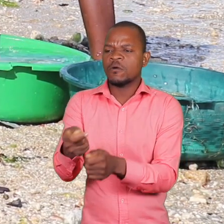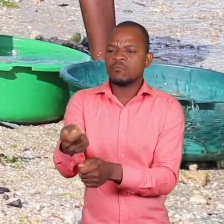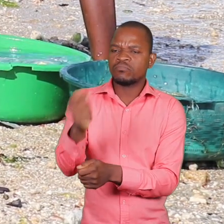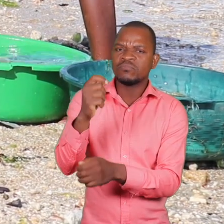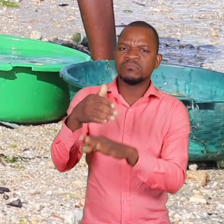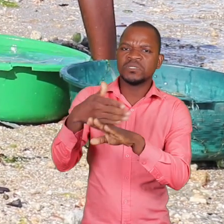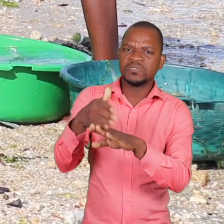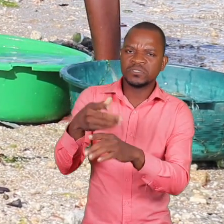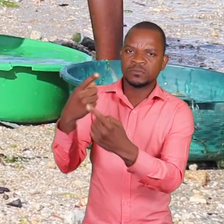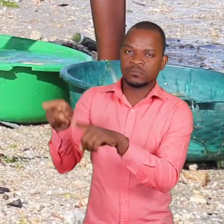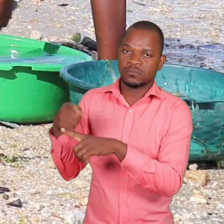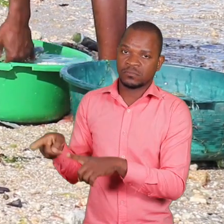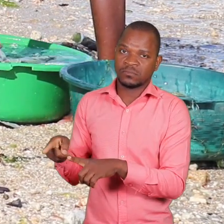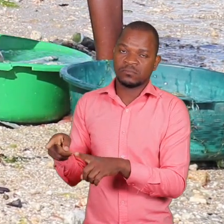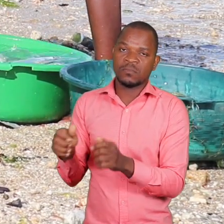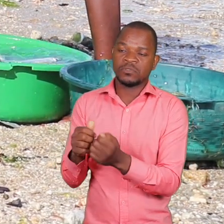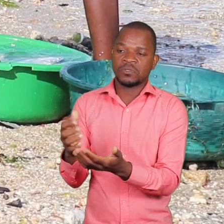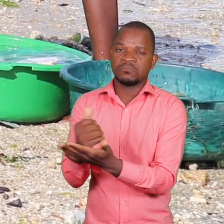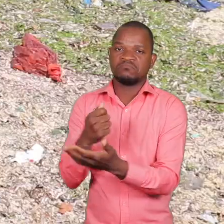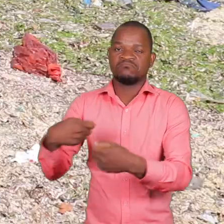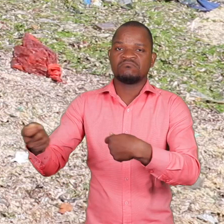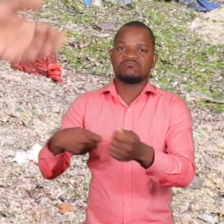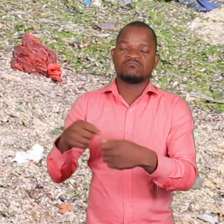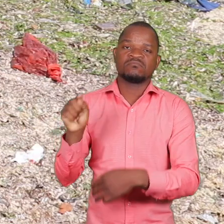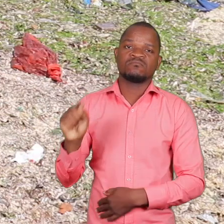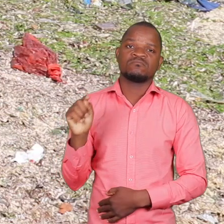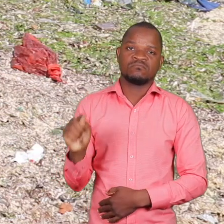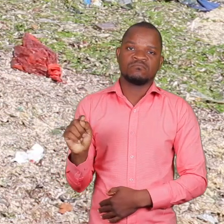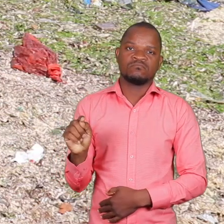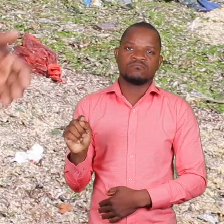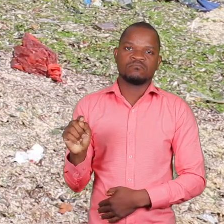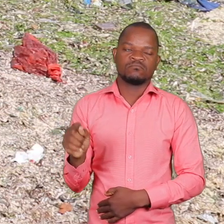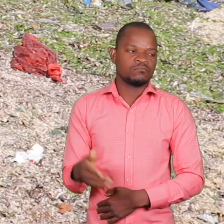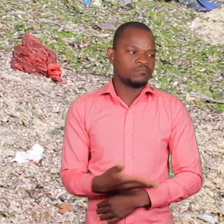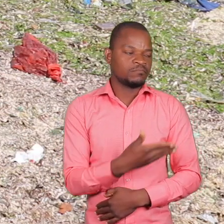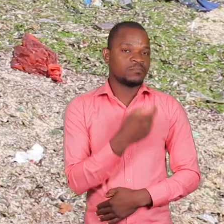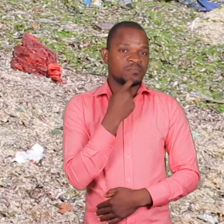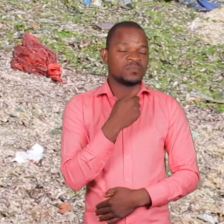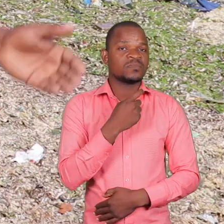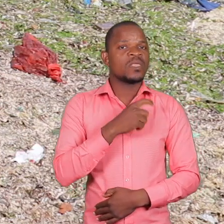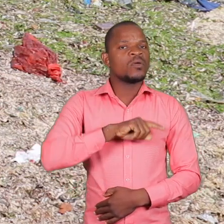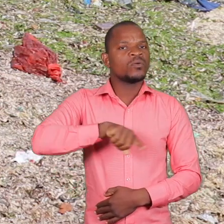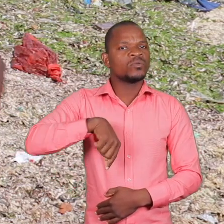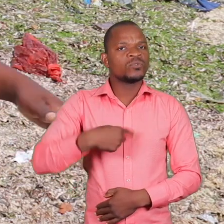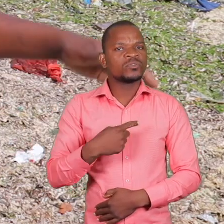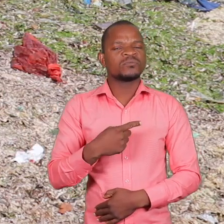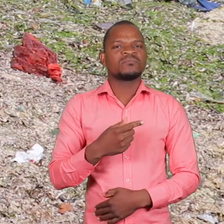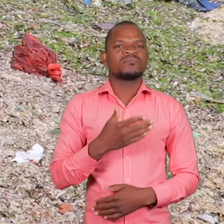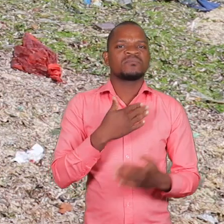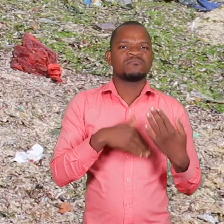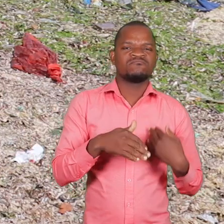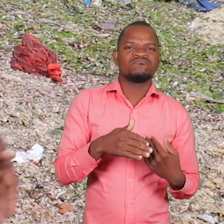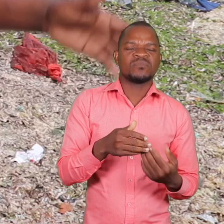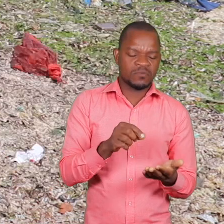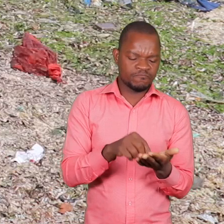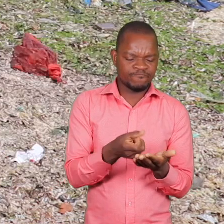pescado fazem do local o seu ganha-pão. Porque nós costumamos, né, ter aquelas necessidades de mastigarmos